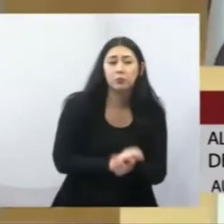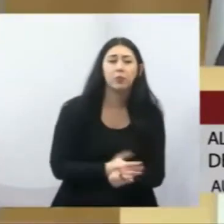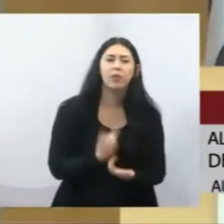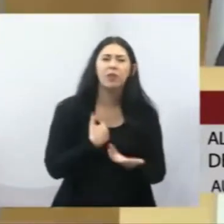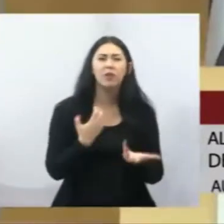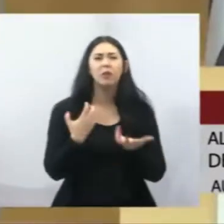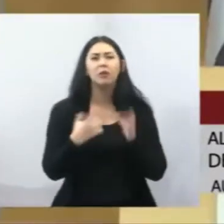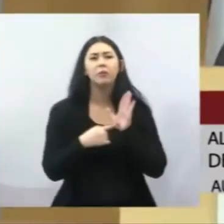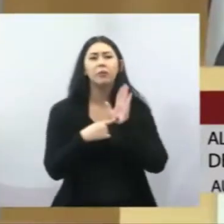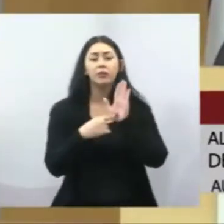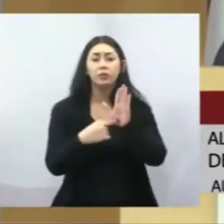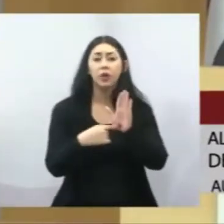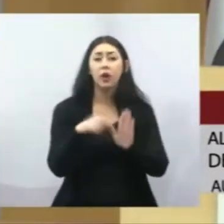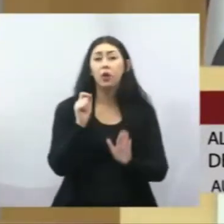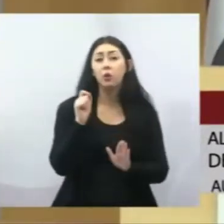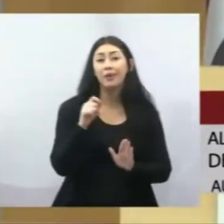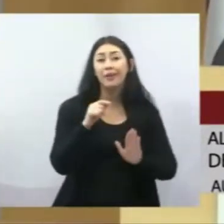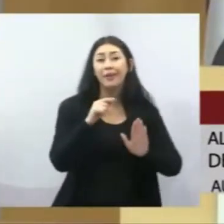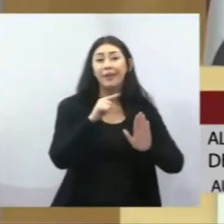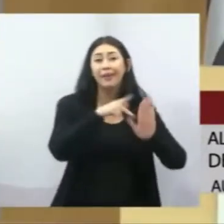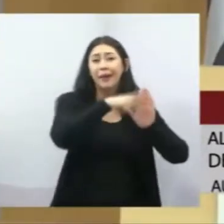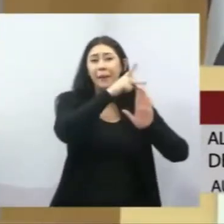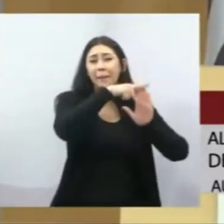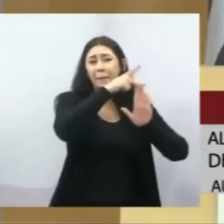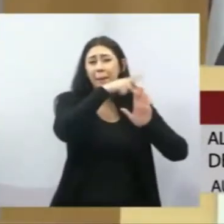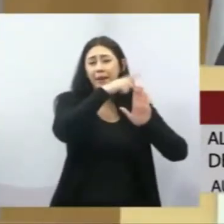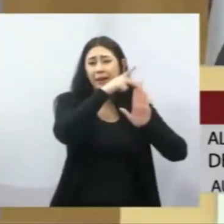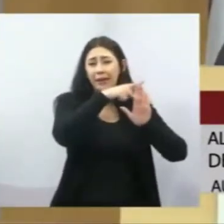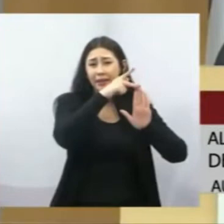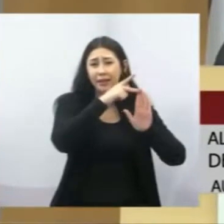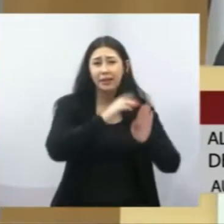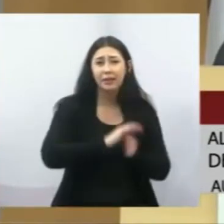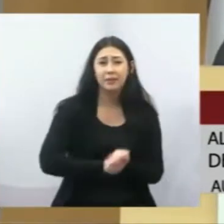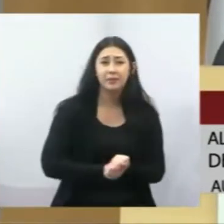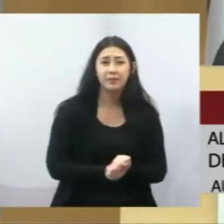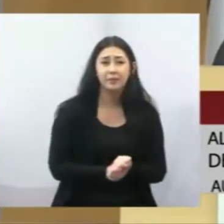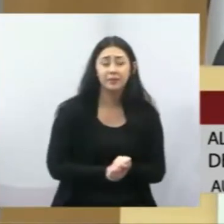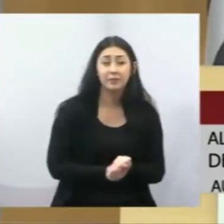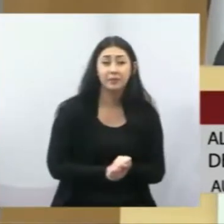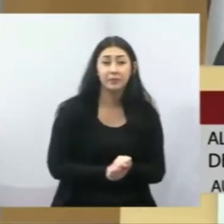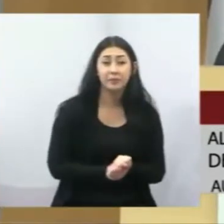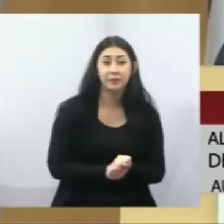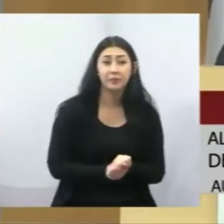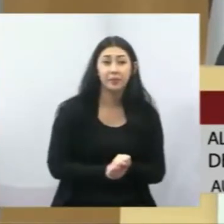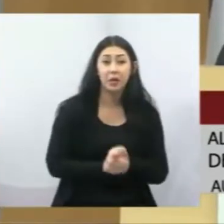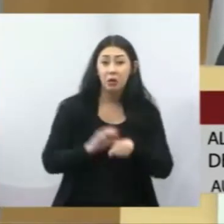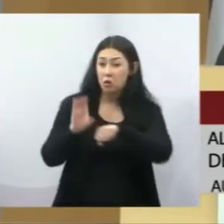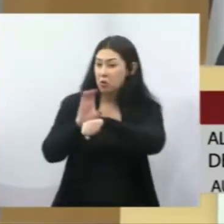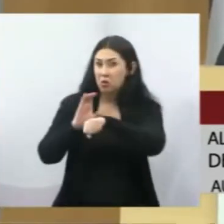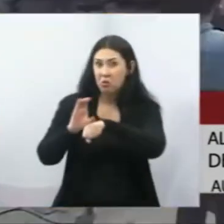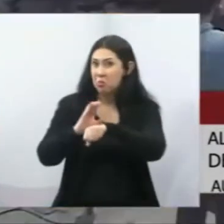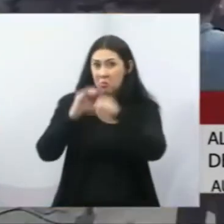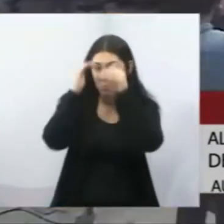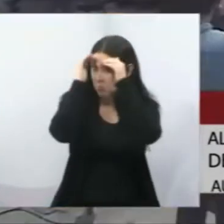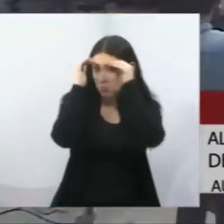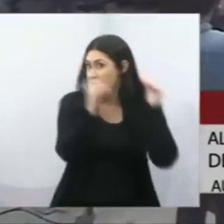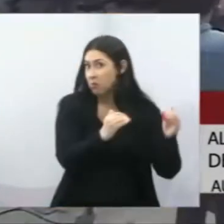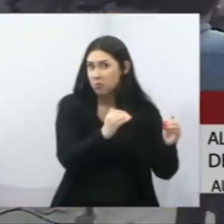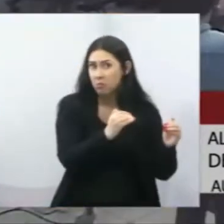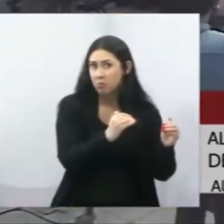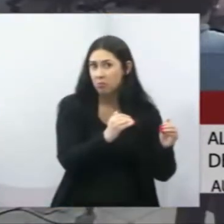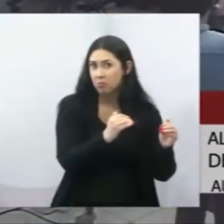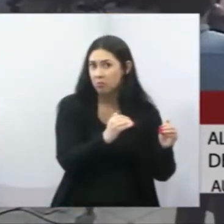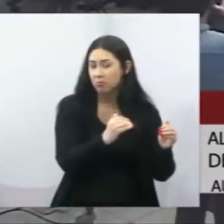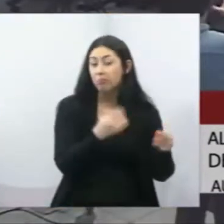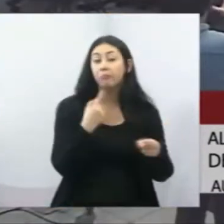aqui de que essa portaria do Ministério da Economia, ela é inconstitucional. Por que